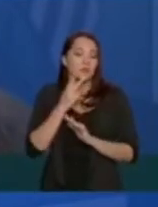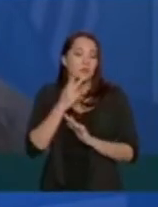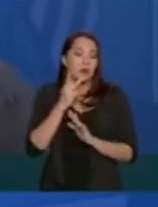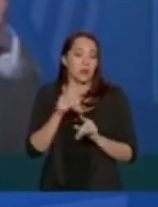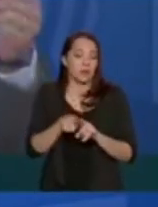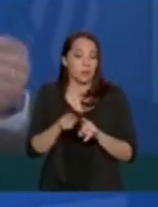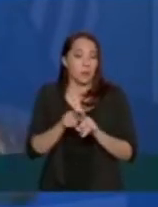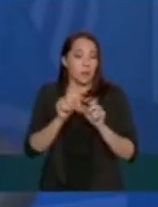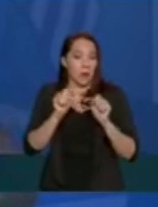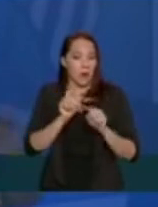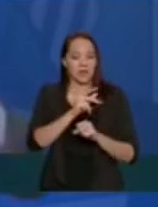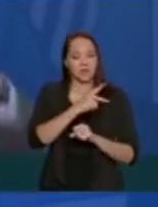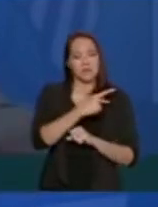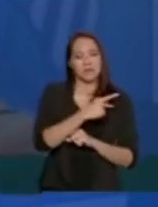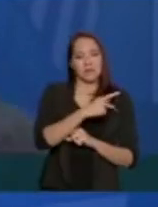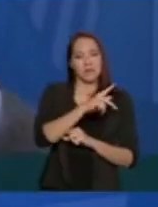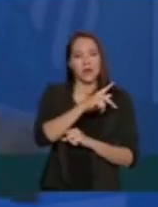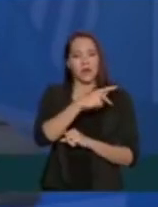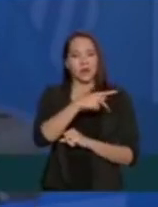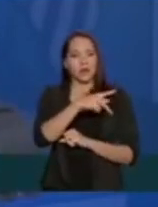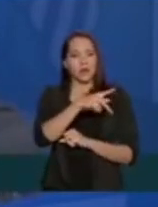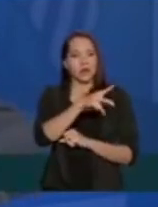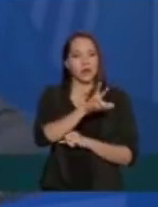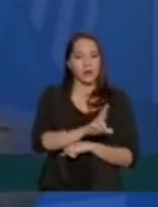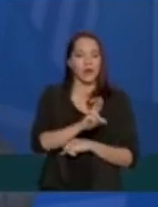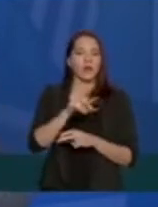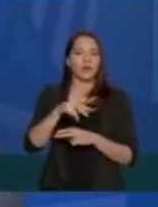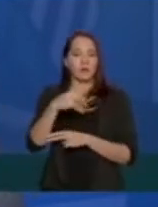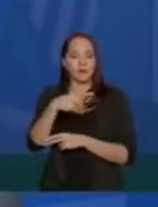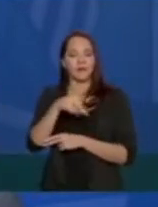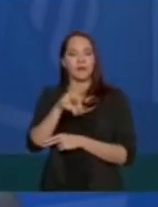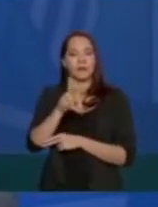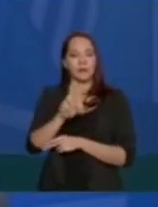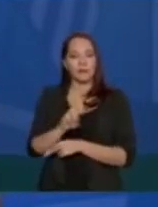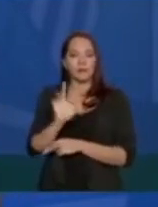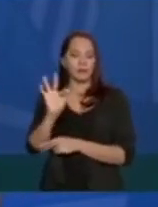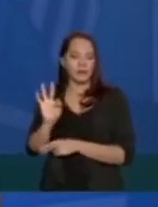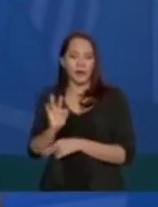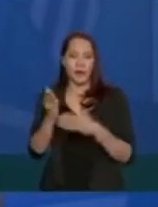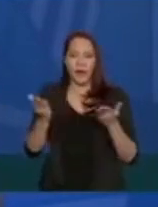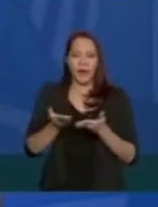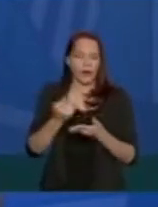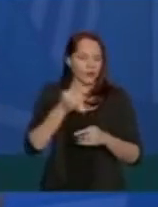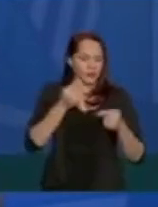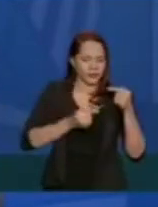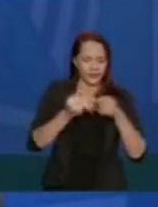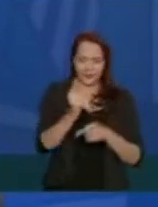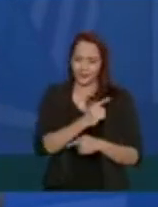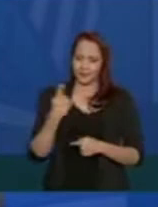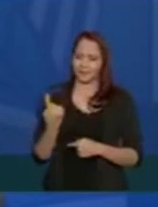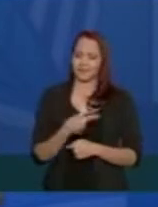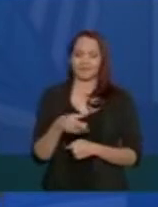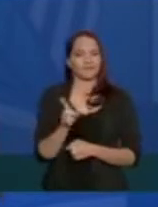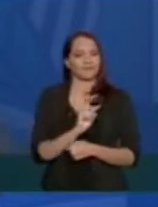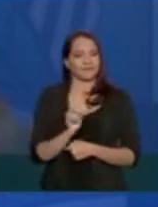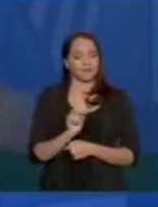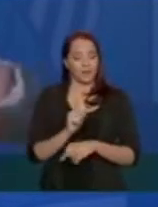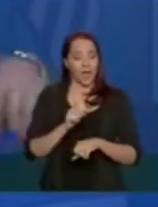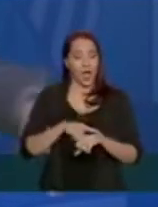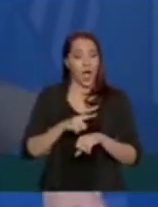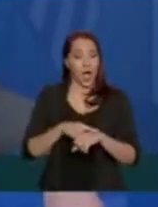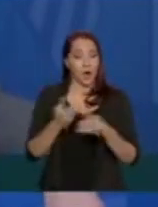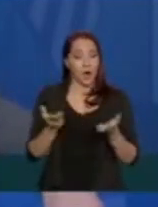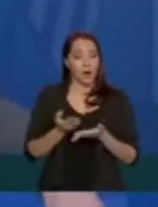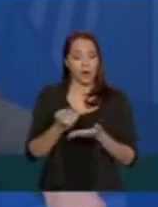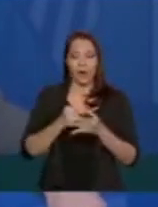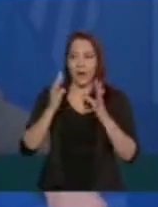a questão PF, PRF, onde fica, porque não é o momento hoje de diálogo nosso. O momento é